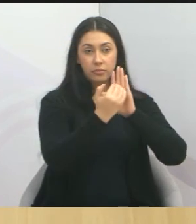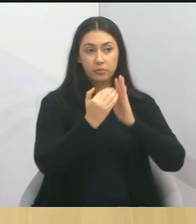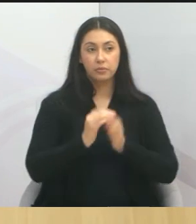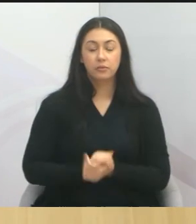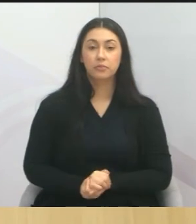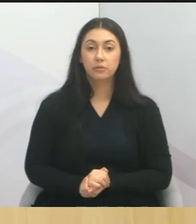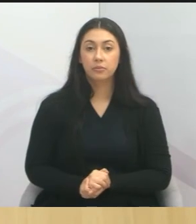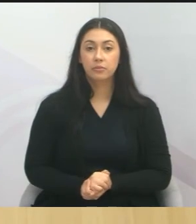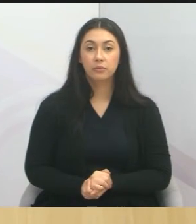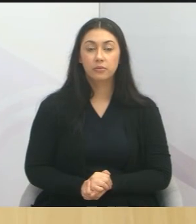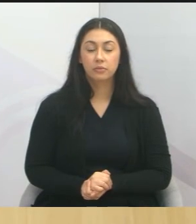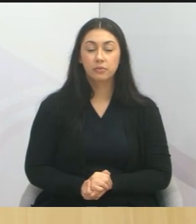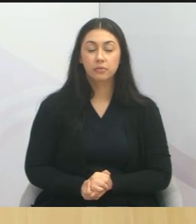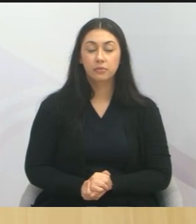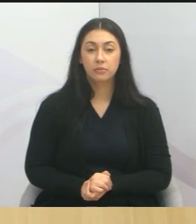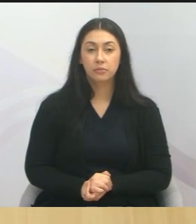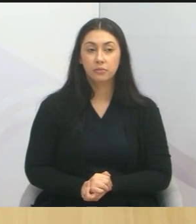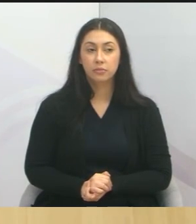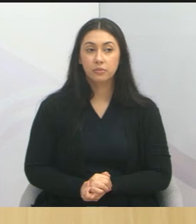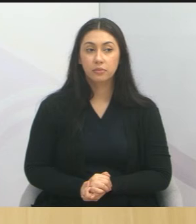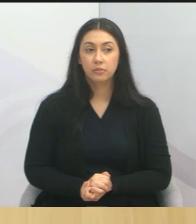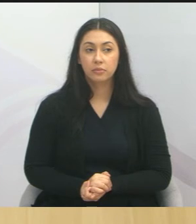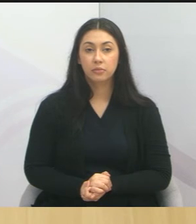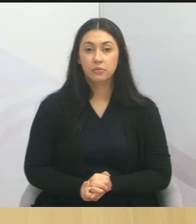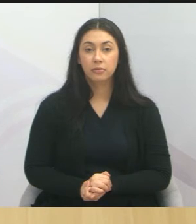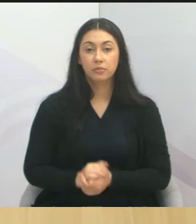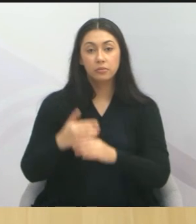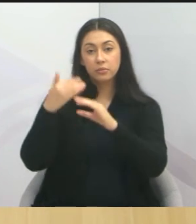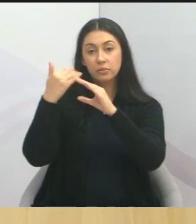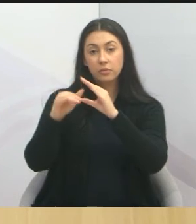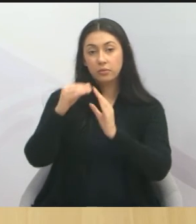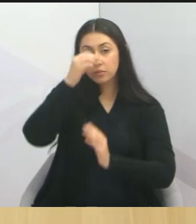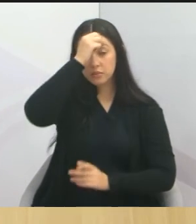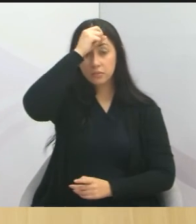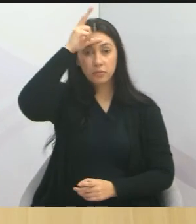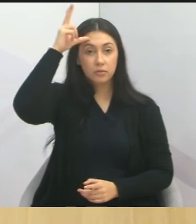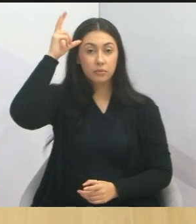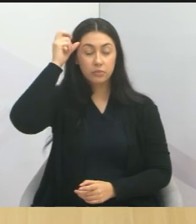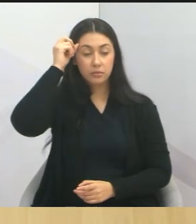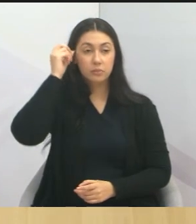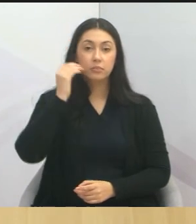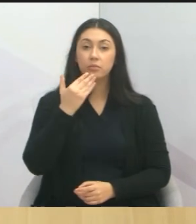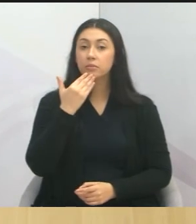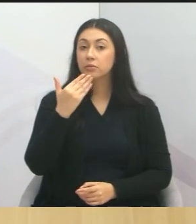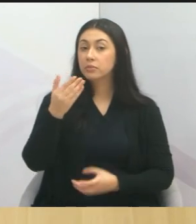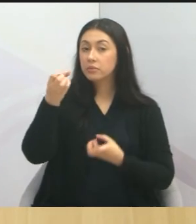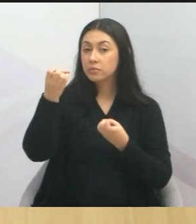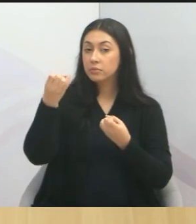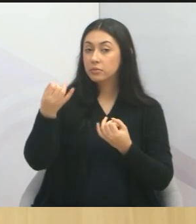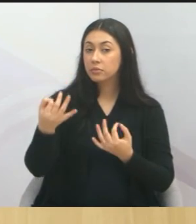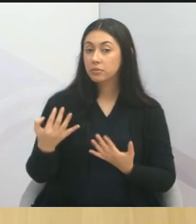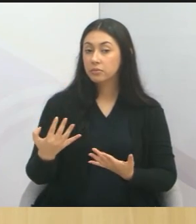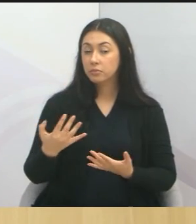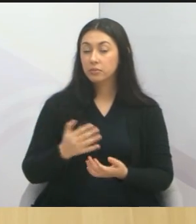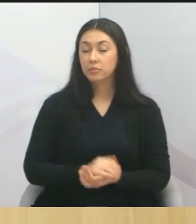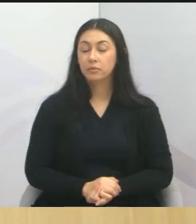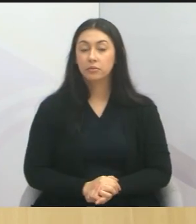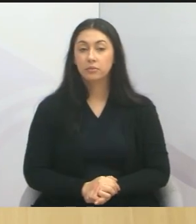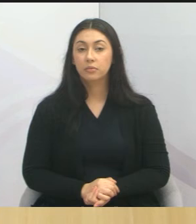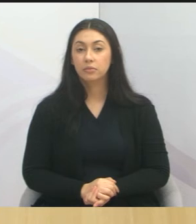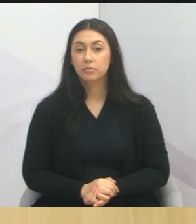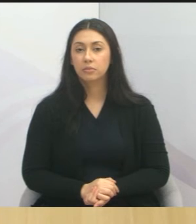plenário e cumpridas as formalidades regimentais sem caminhar seu Prefeito Municipal de jacaré seguinte informações